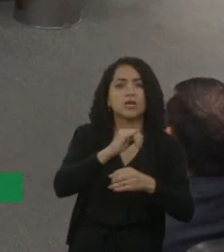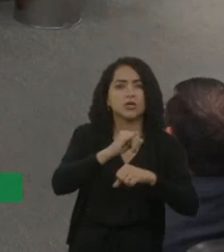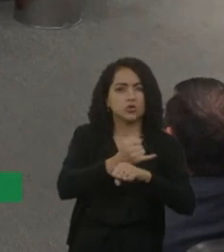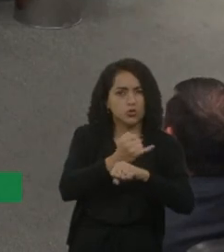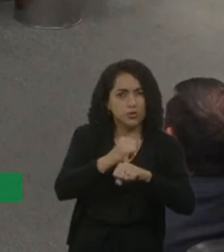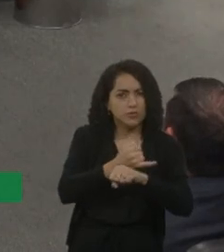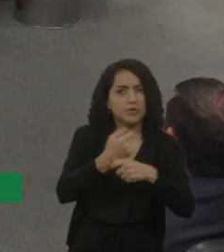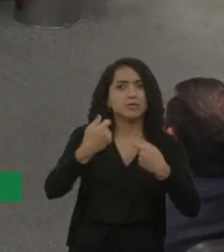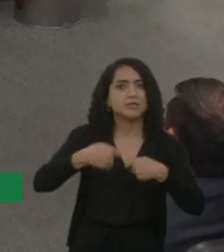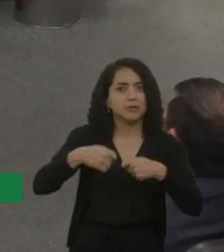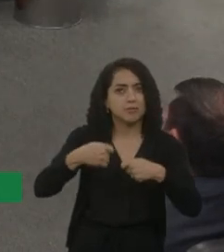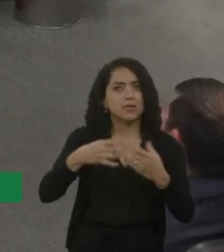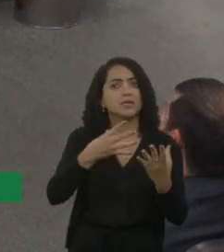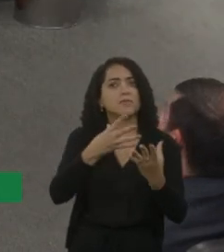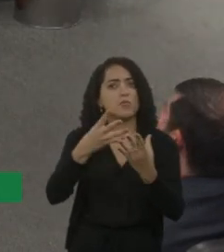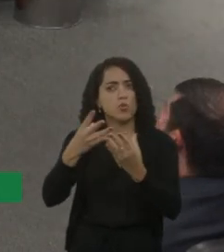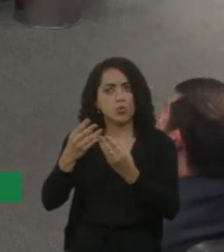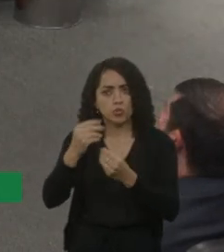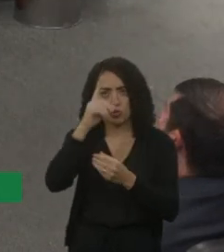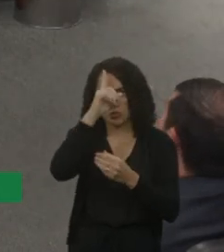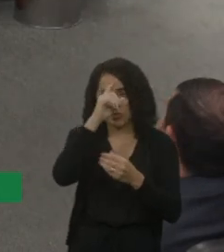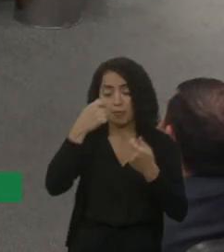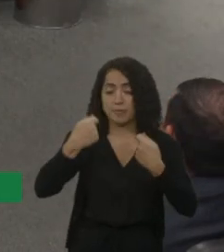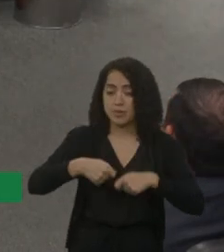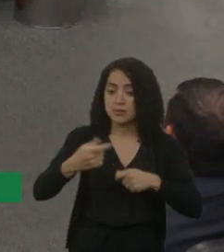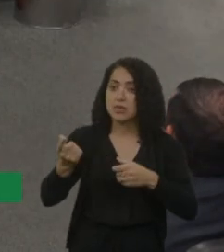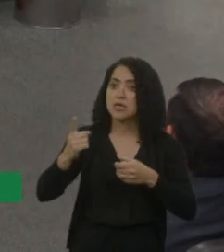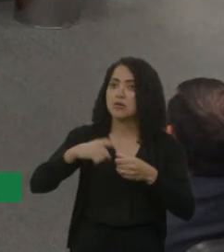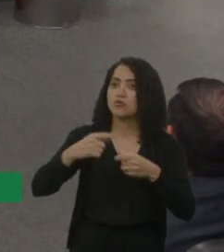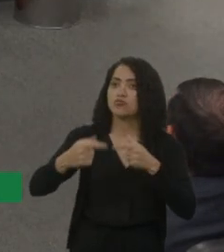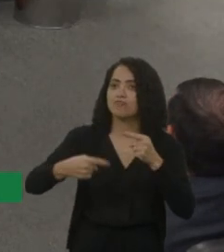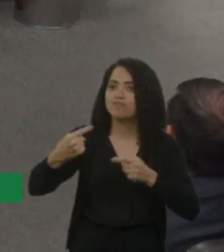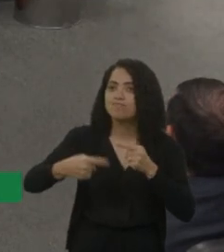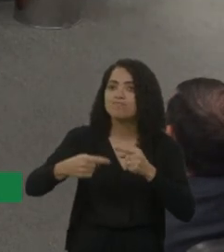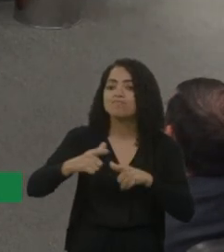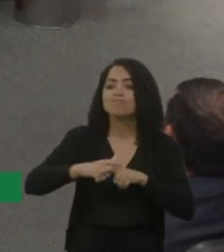gente precisa retomar as discussões para a gente tentar ampliar os serviços.